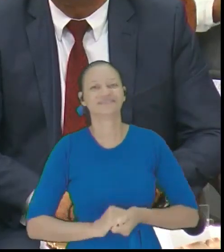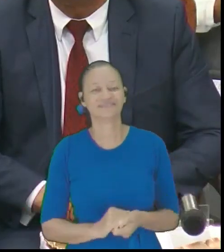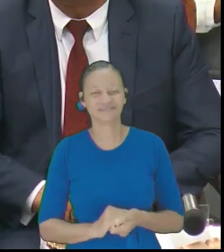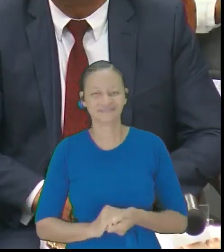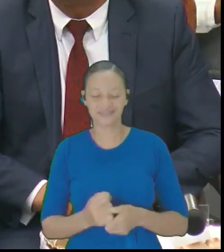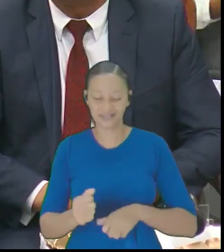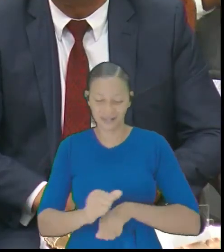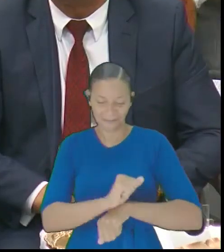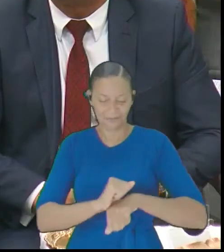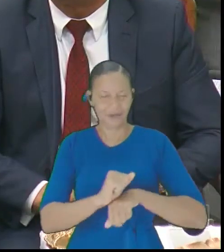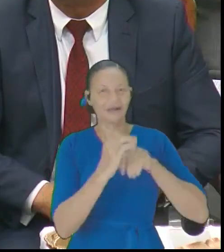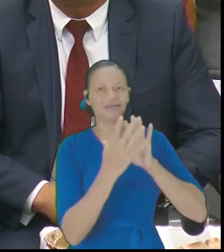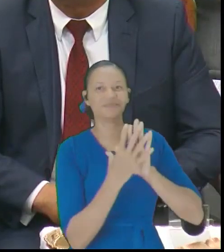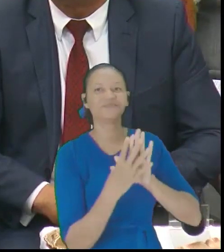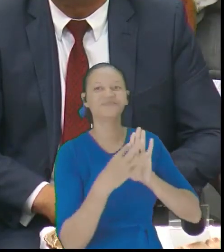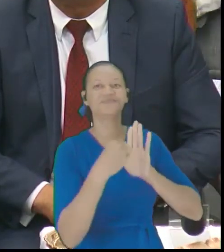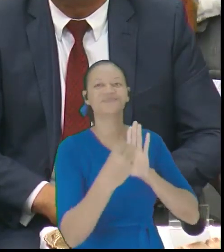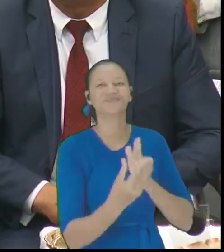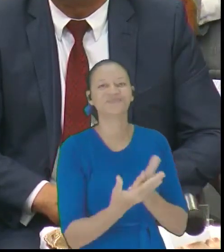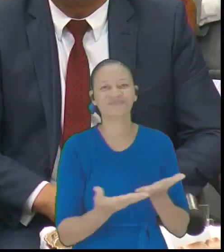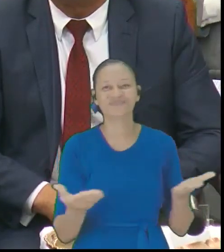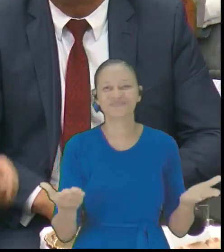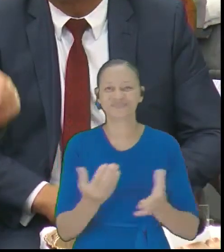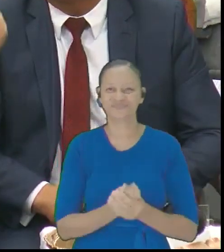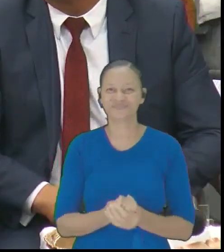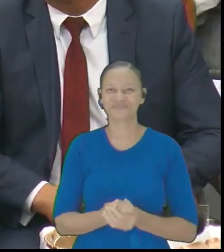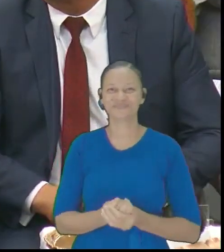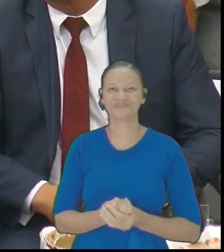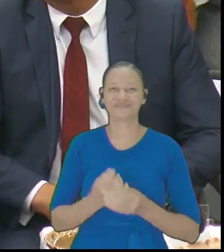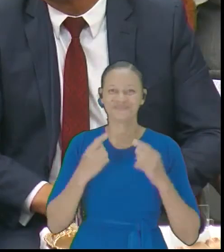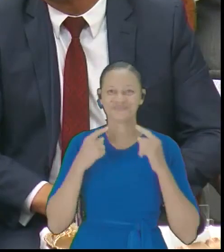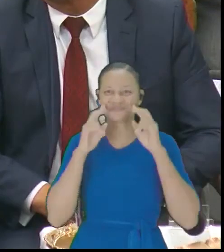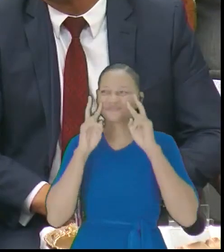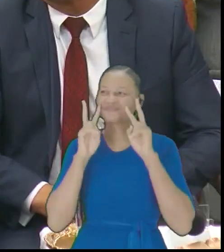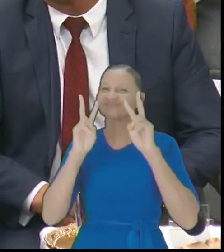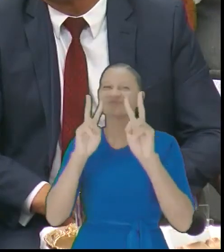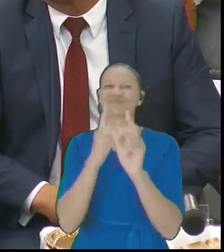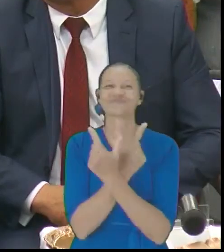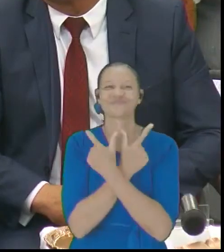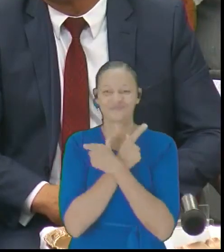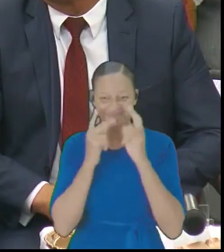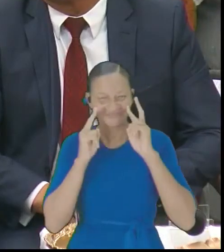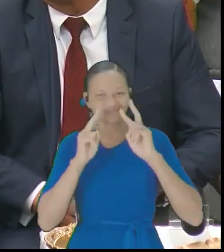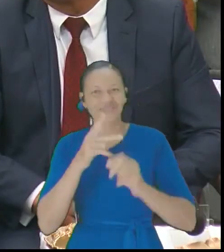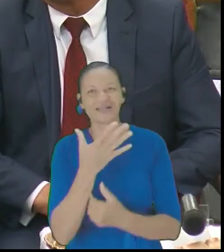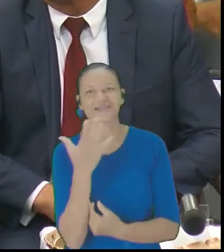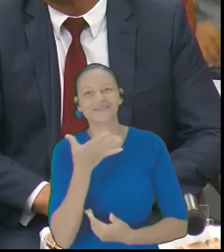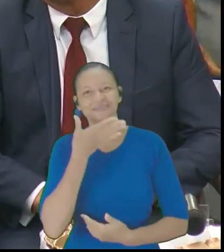Abraão é um exemplo. Ló levanta os olhos, a Bíblia diz que ele enxerga a melhor terra.